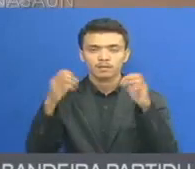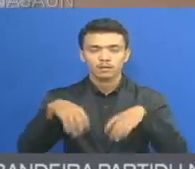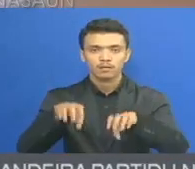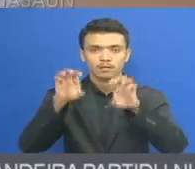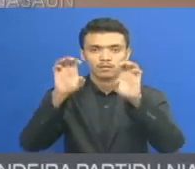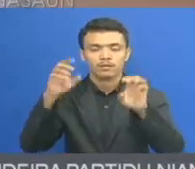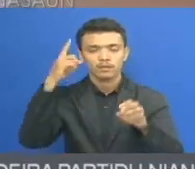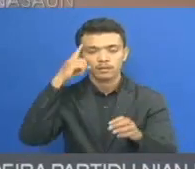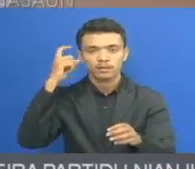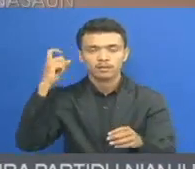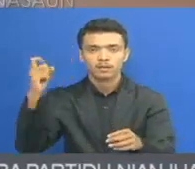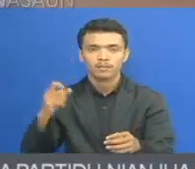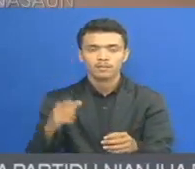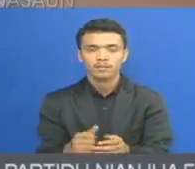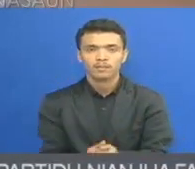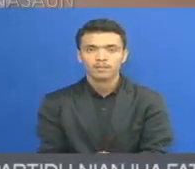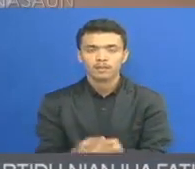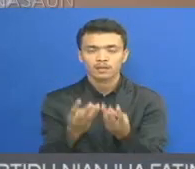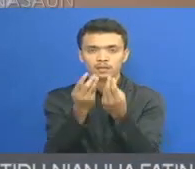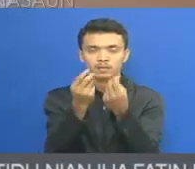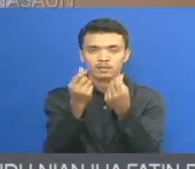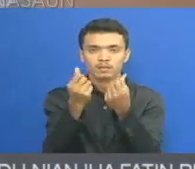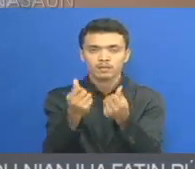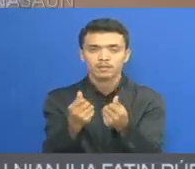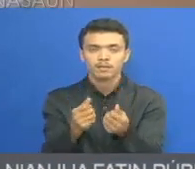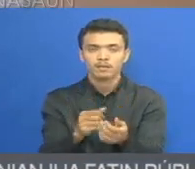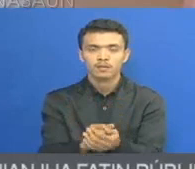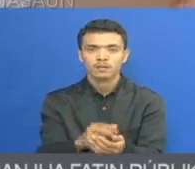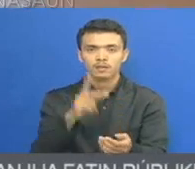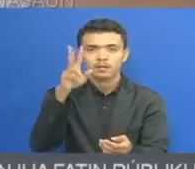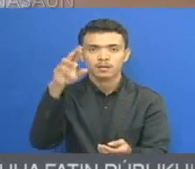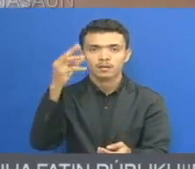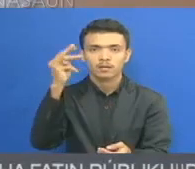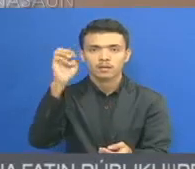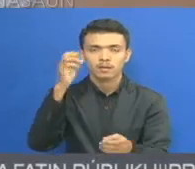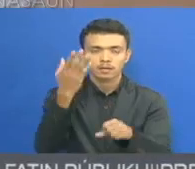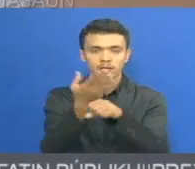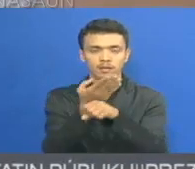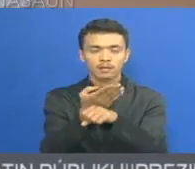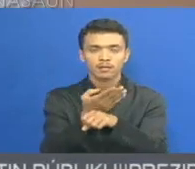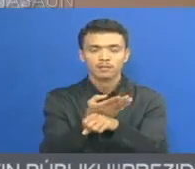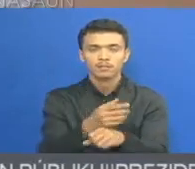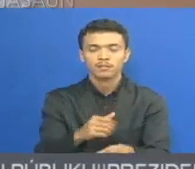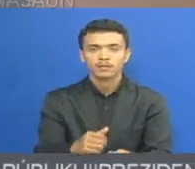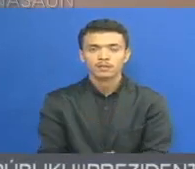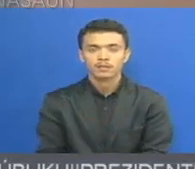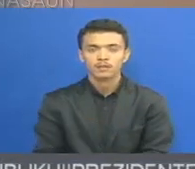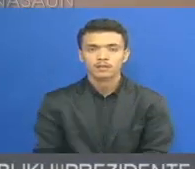Ah, tamba, bem, o cimenti keramik nian, plamir siranian, wajan siranian,